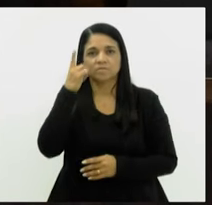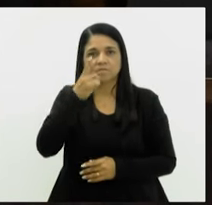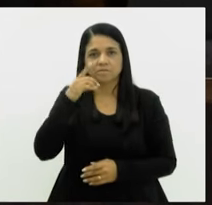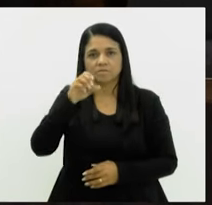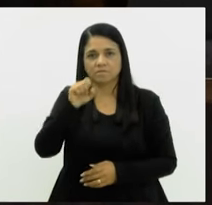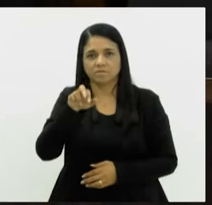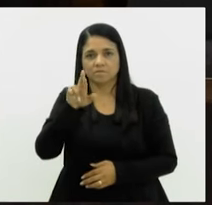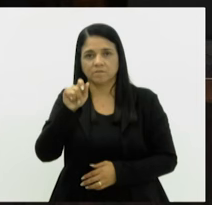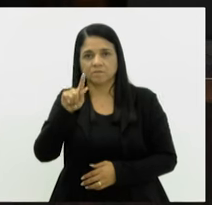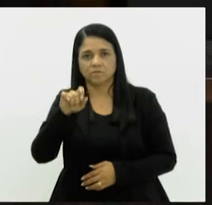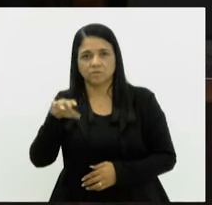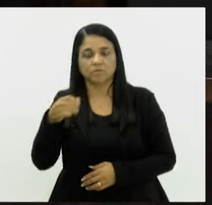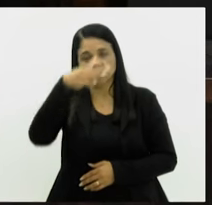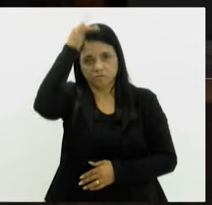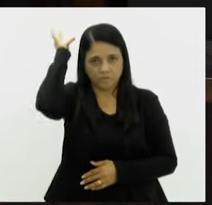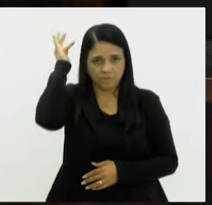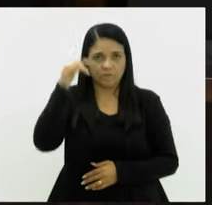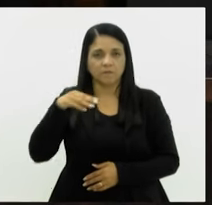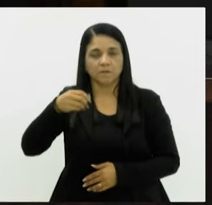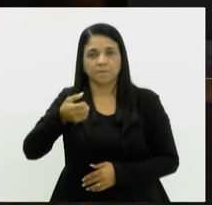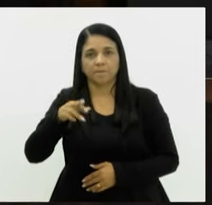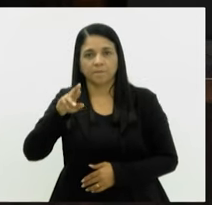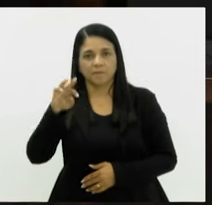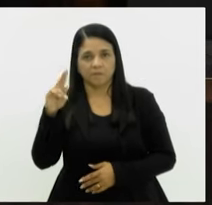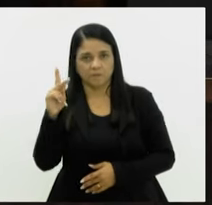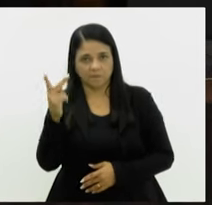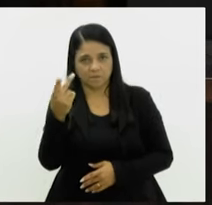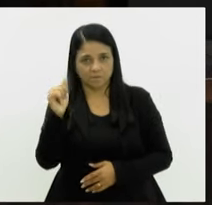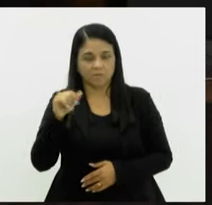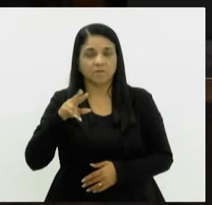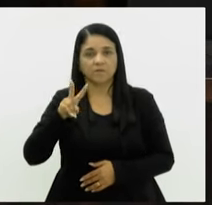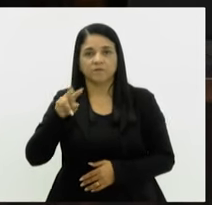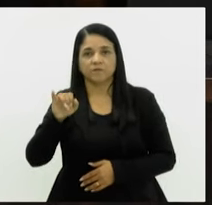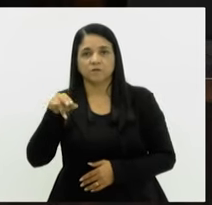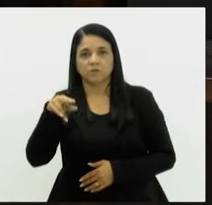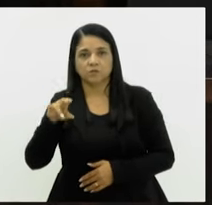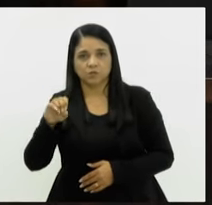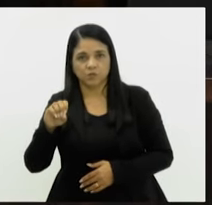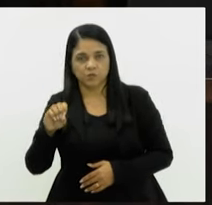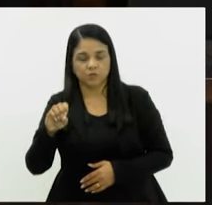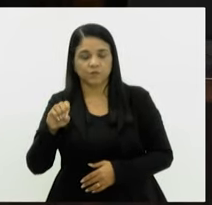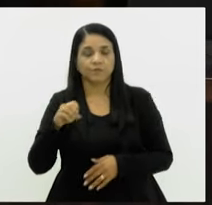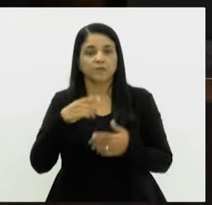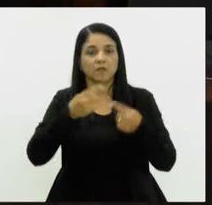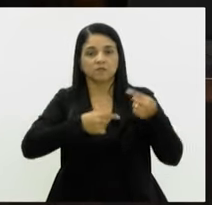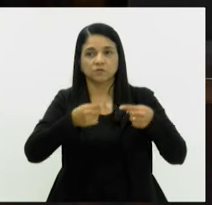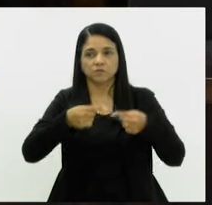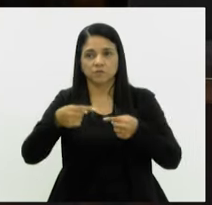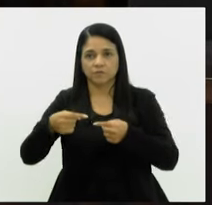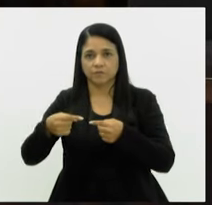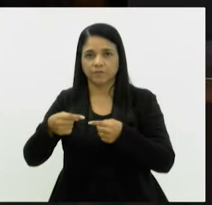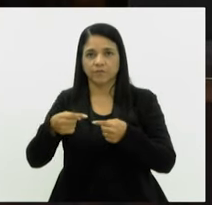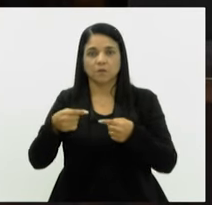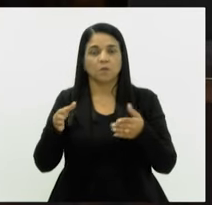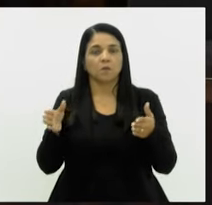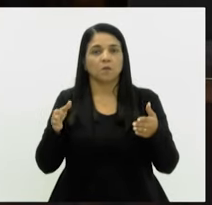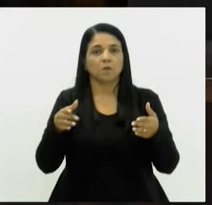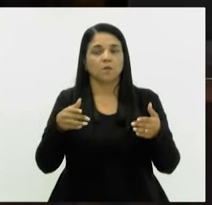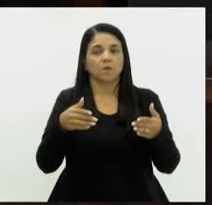Dr. Serginho, Fred Pacheco, Marta Rocha e Vinícius Cozolino. Em discussão, não